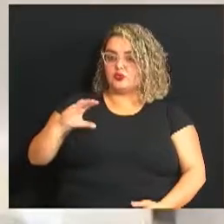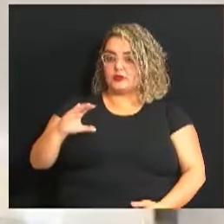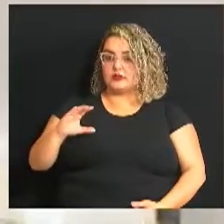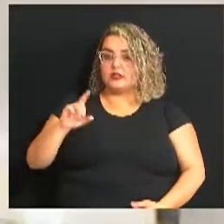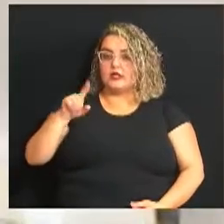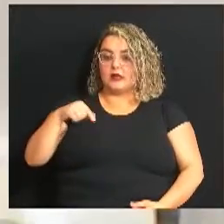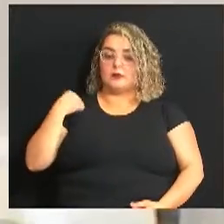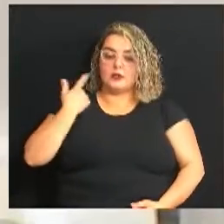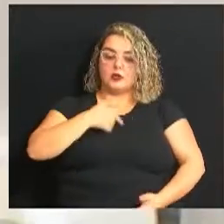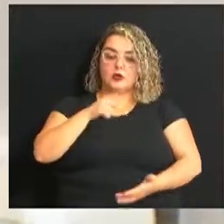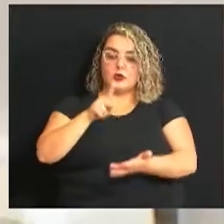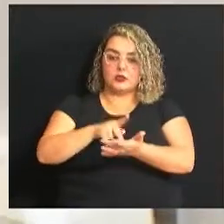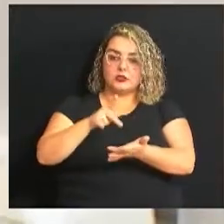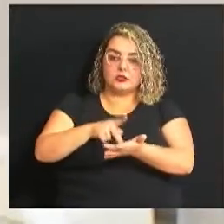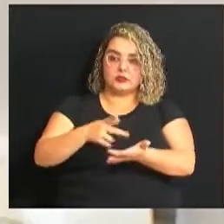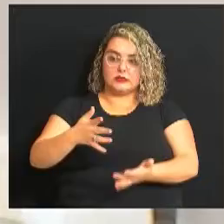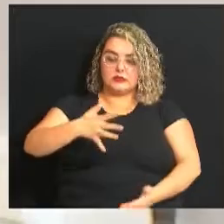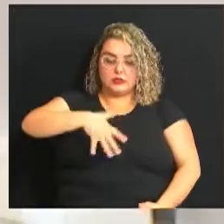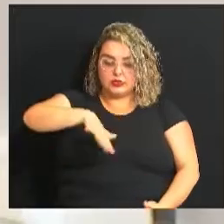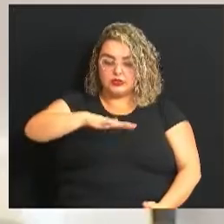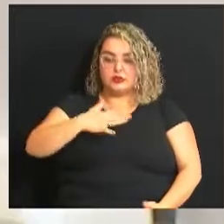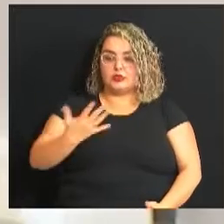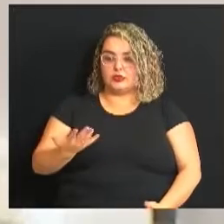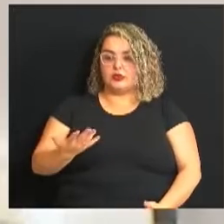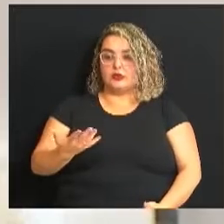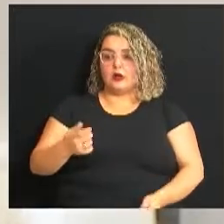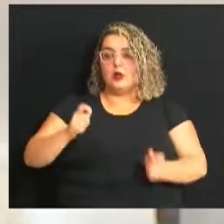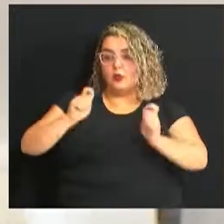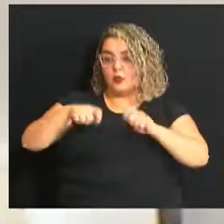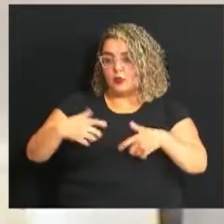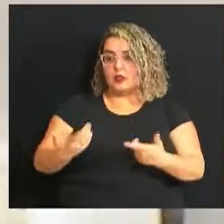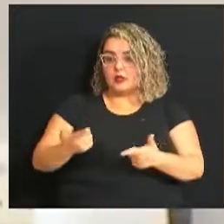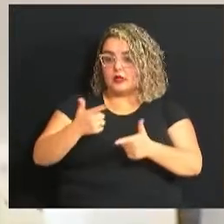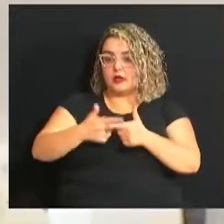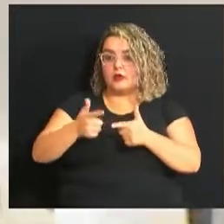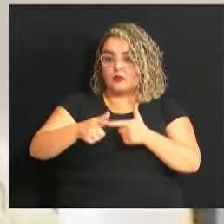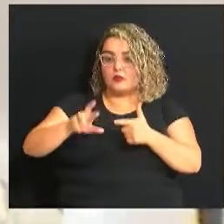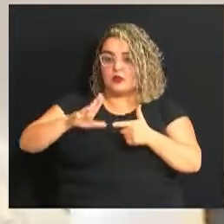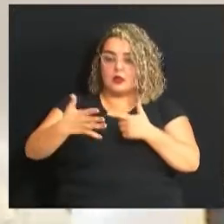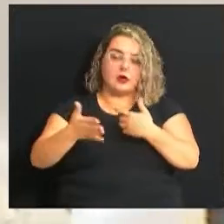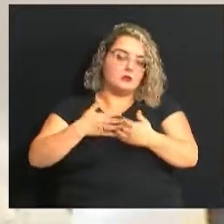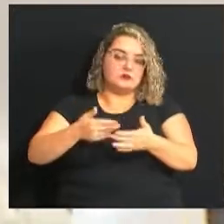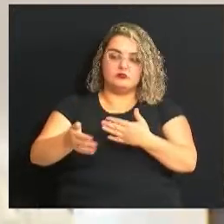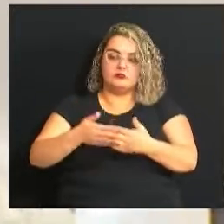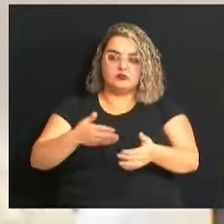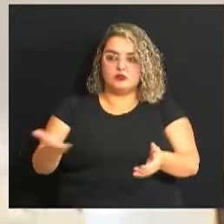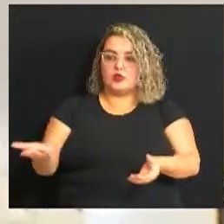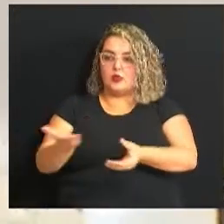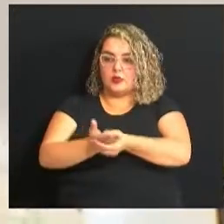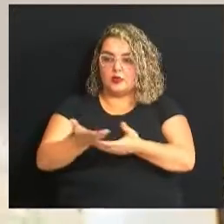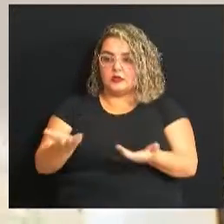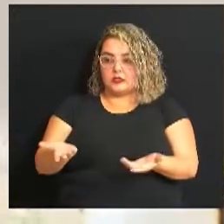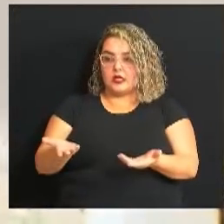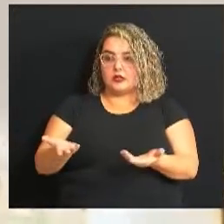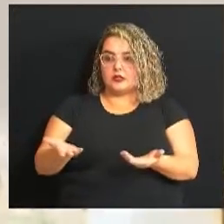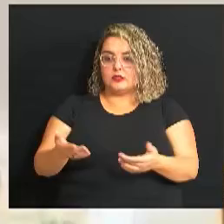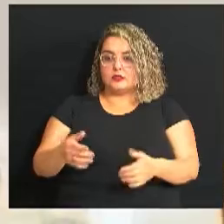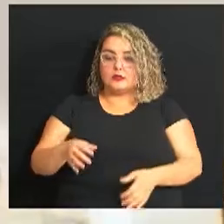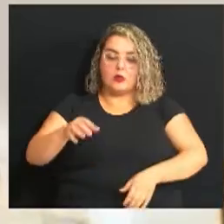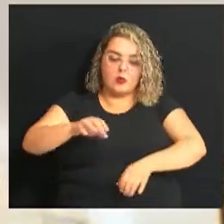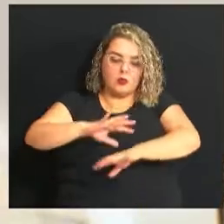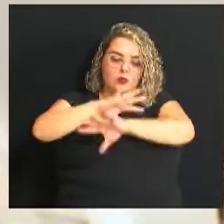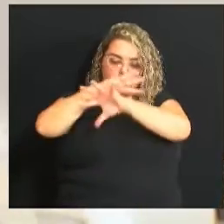realidade da possibilidade de se resolver um conflito independentemente de uma ação judicial, né? Então, o Tribunal de Justiça de